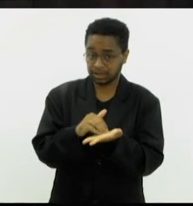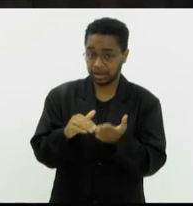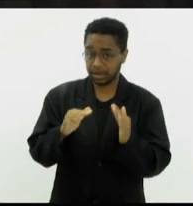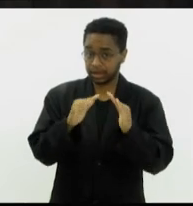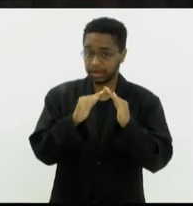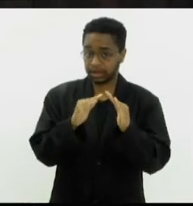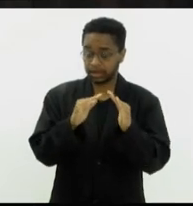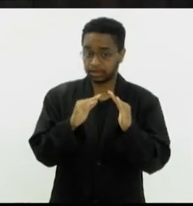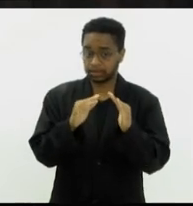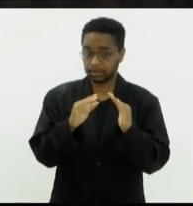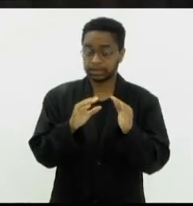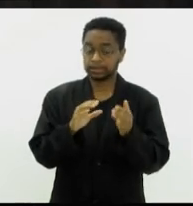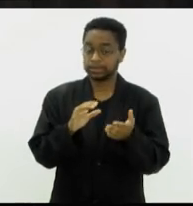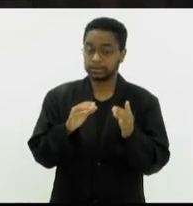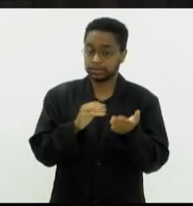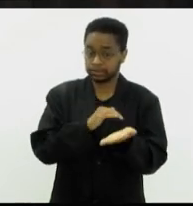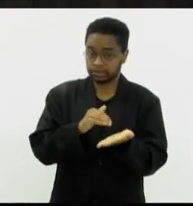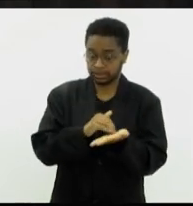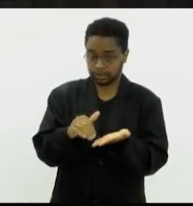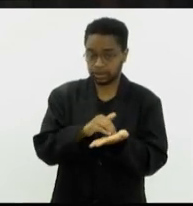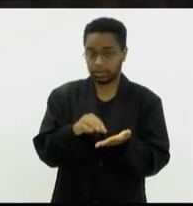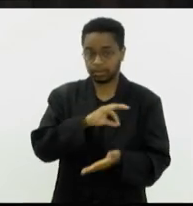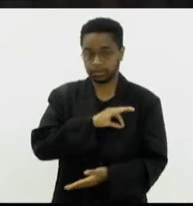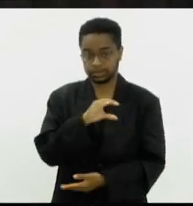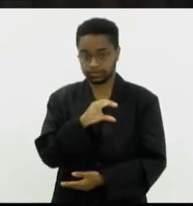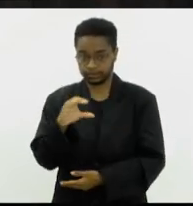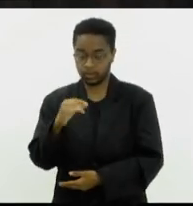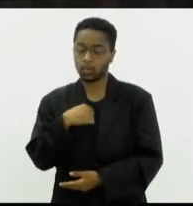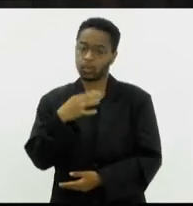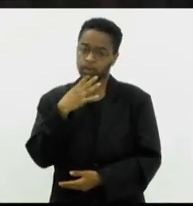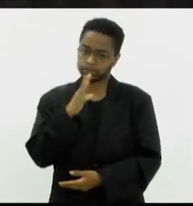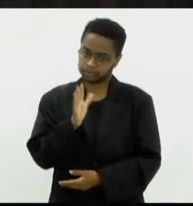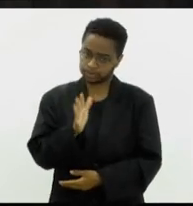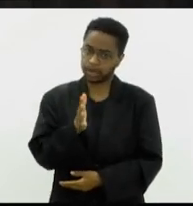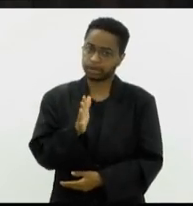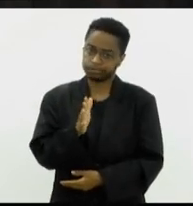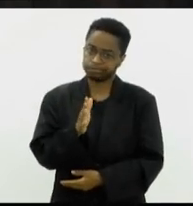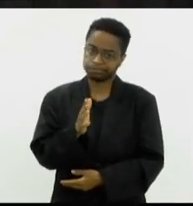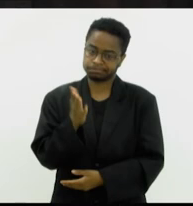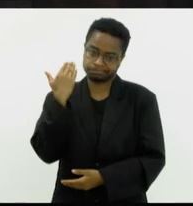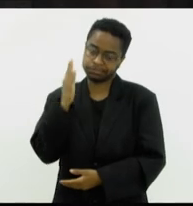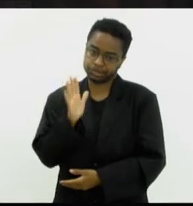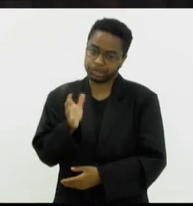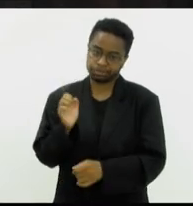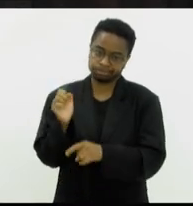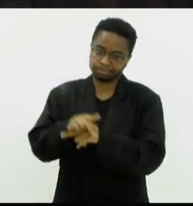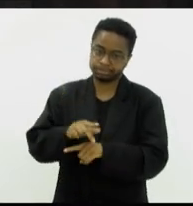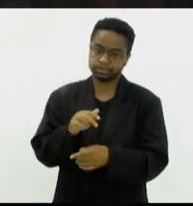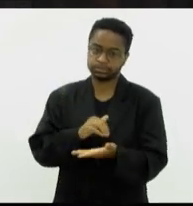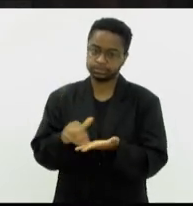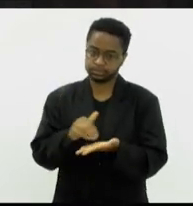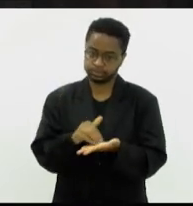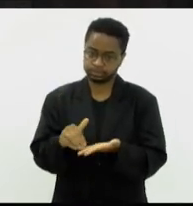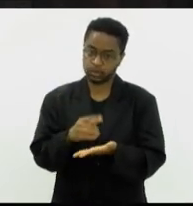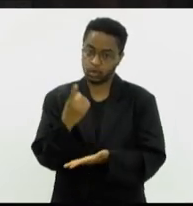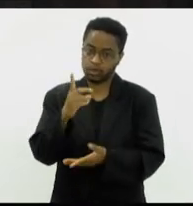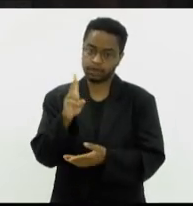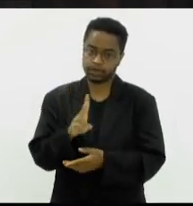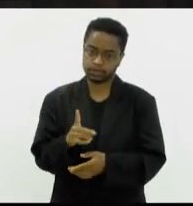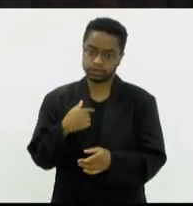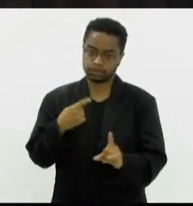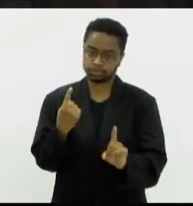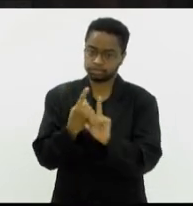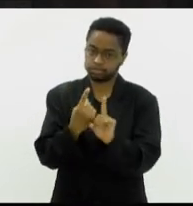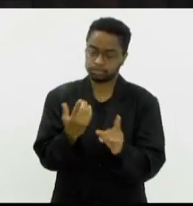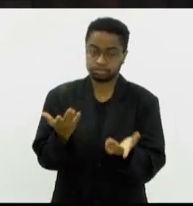casa o secretário da Polícia Civil eu o conheci já secretário esve com ele uma vez então